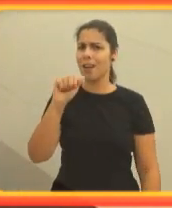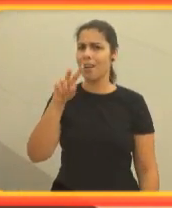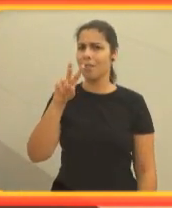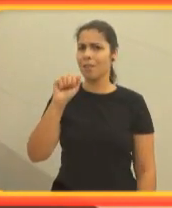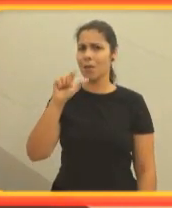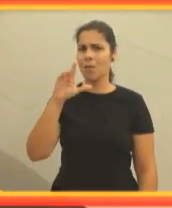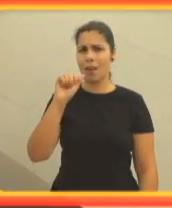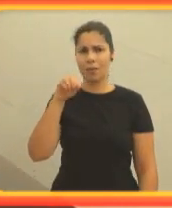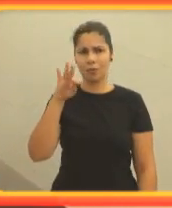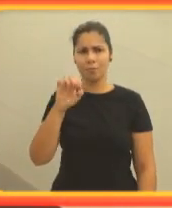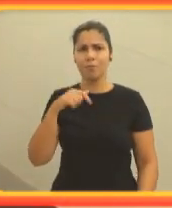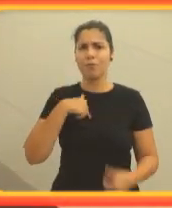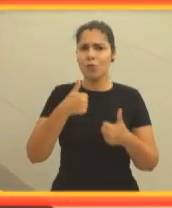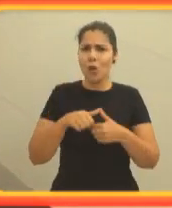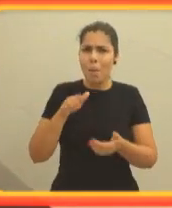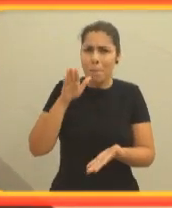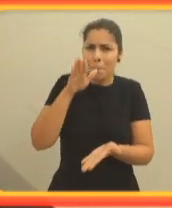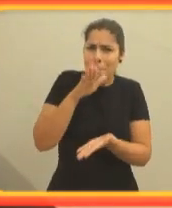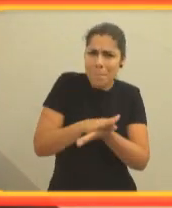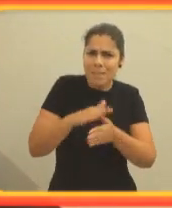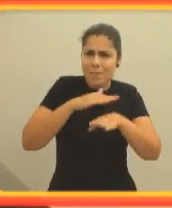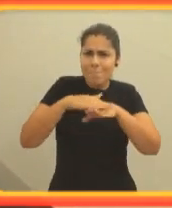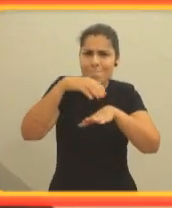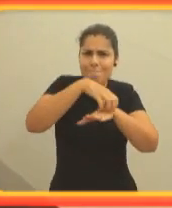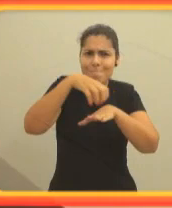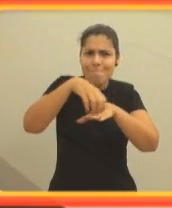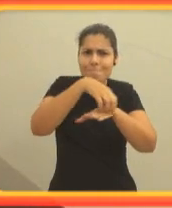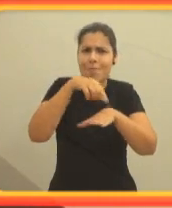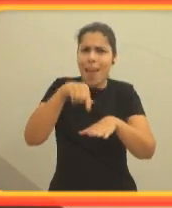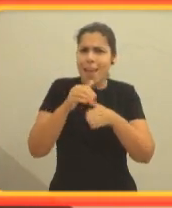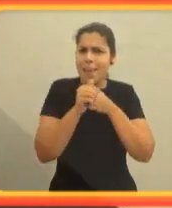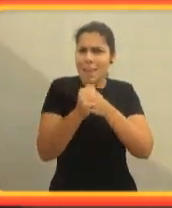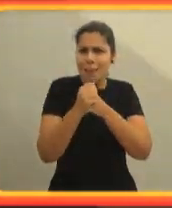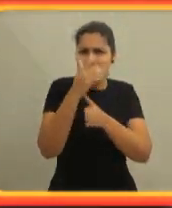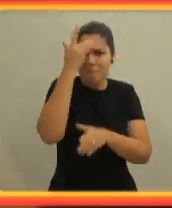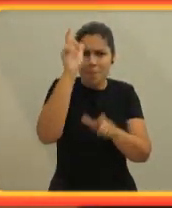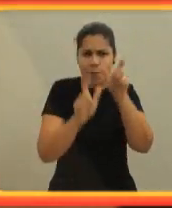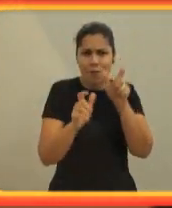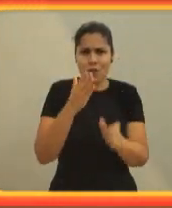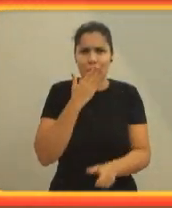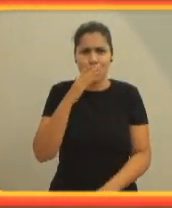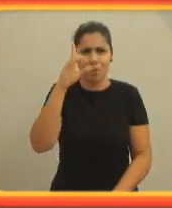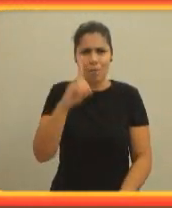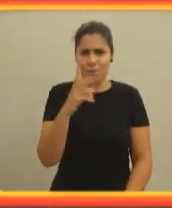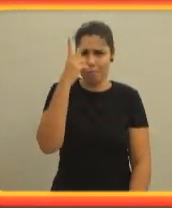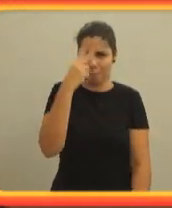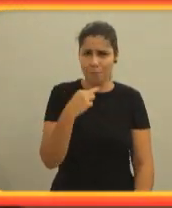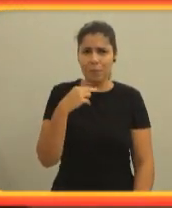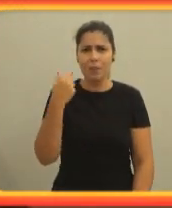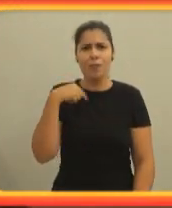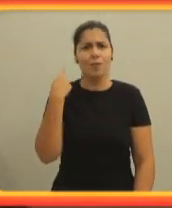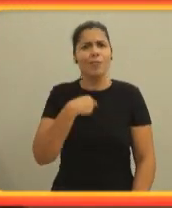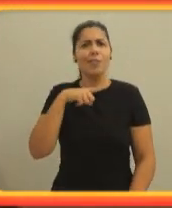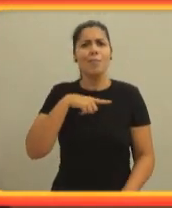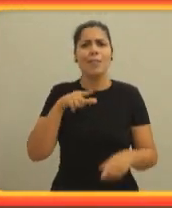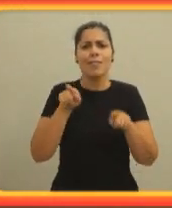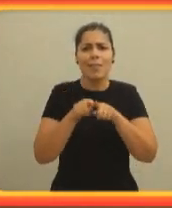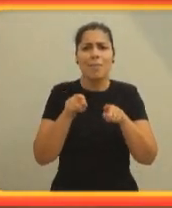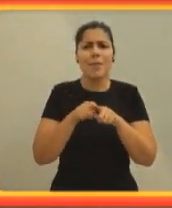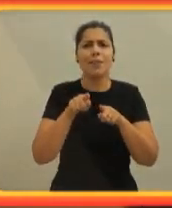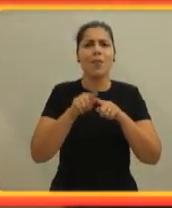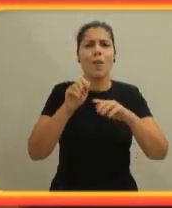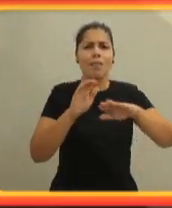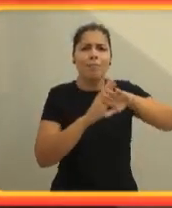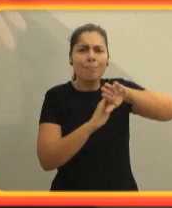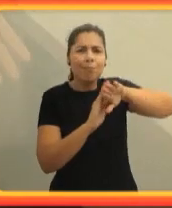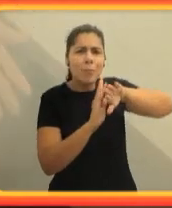sala Di Cavalcanti. Eu estou pisando num piso tátil, que é para guiar para as pessoas com